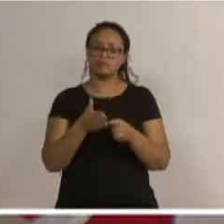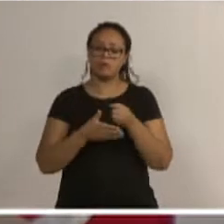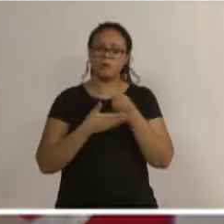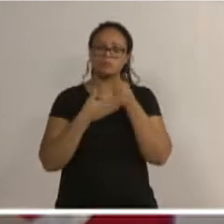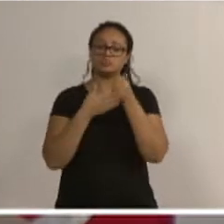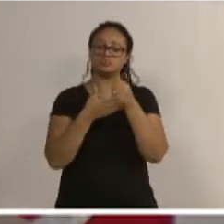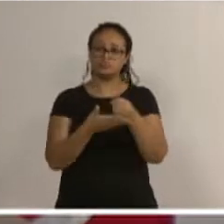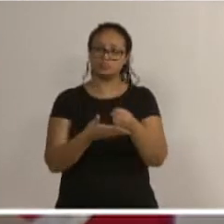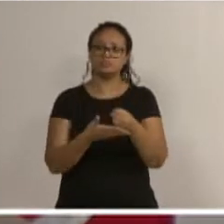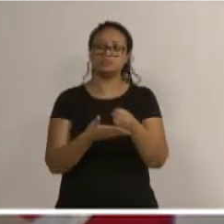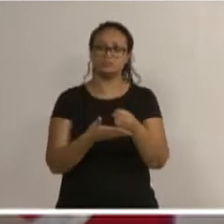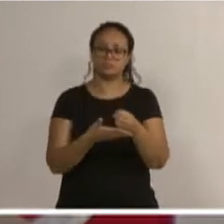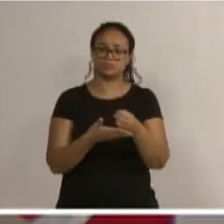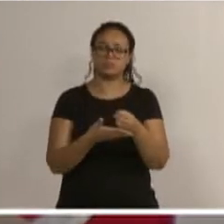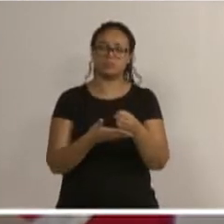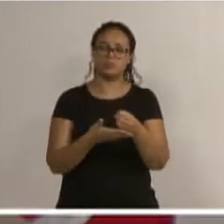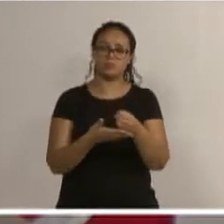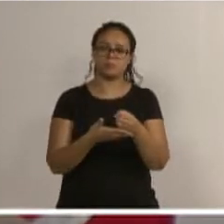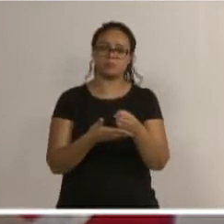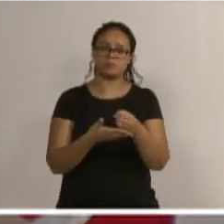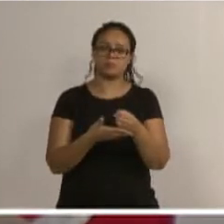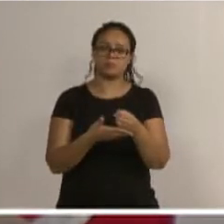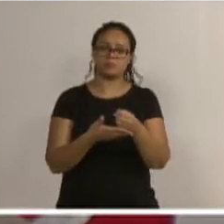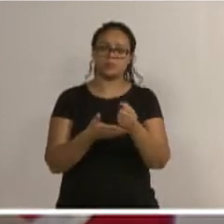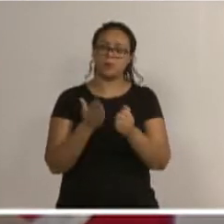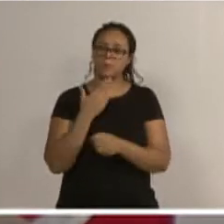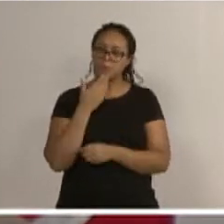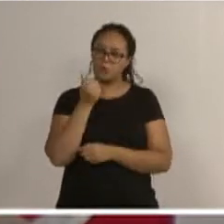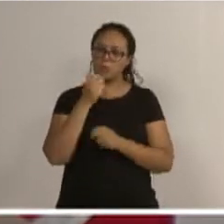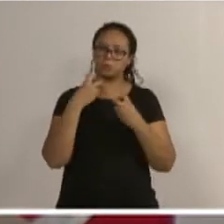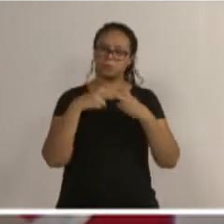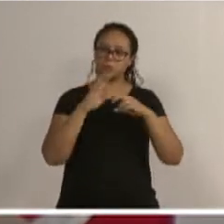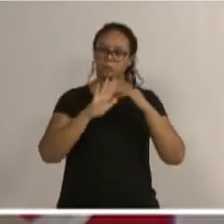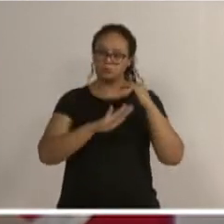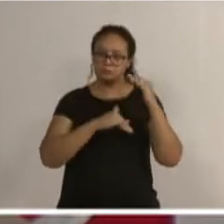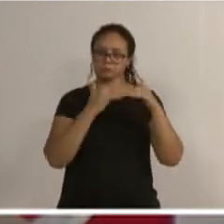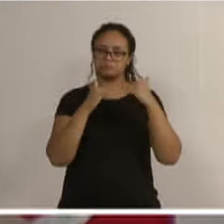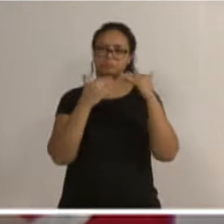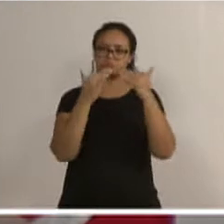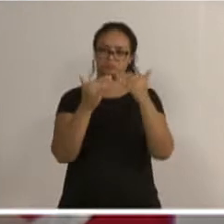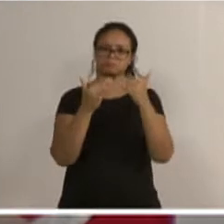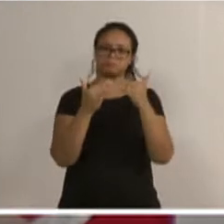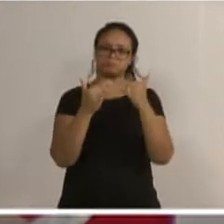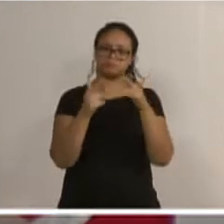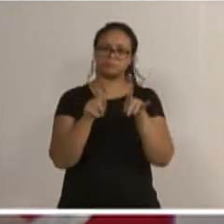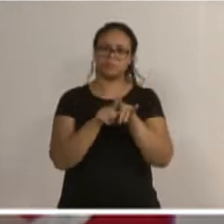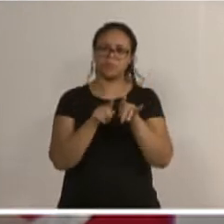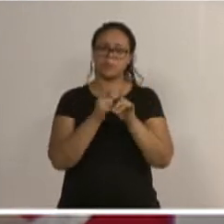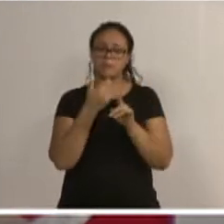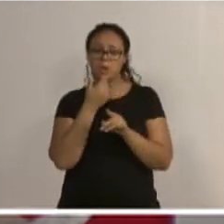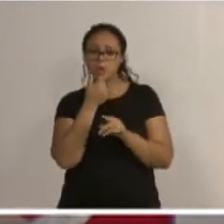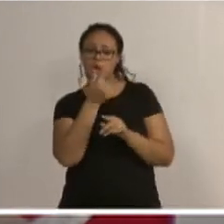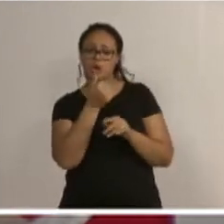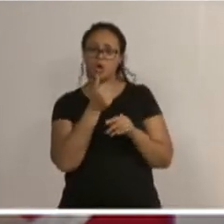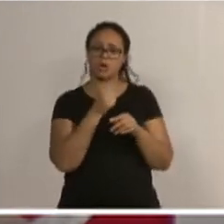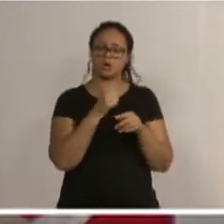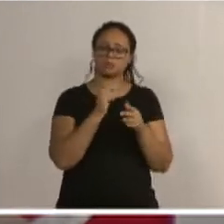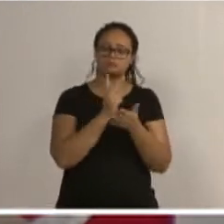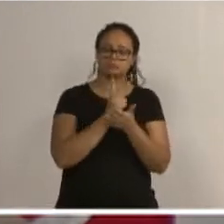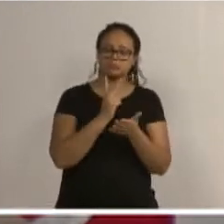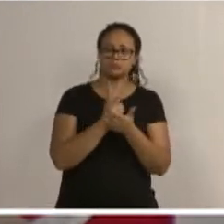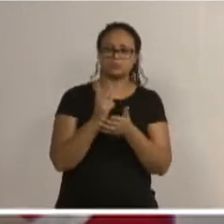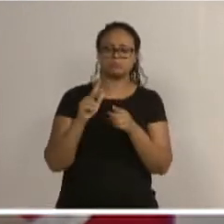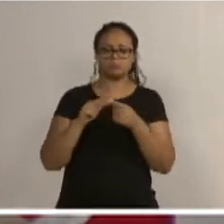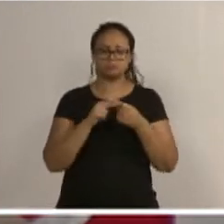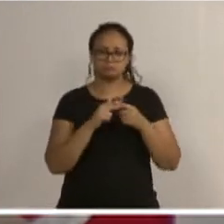construção de um transporte coletivo, construção e manutenção de um transporte coletivo na cidade de